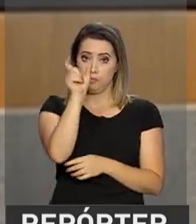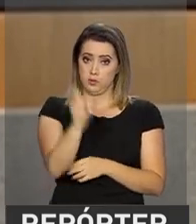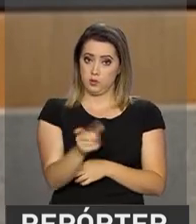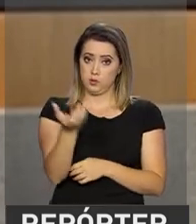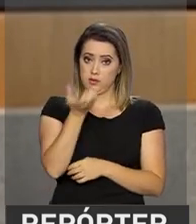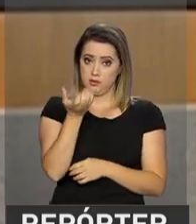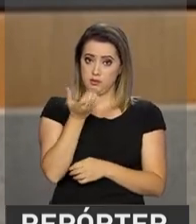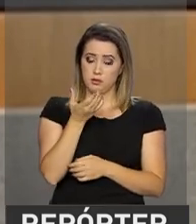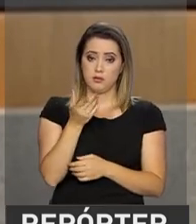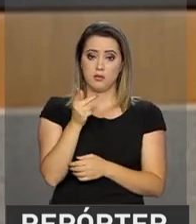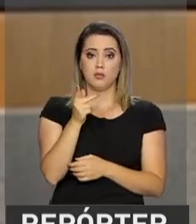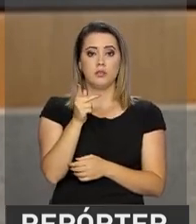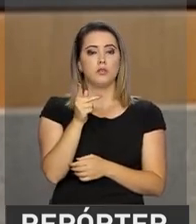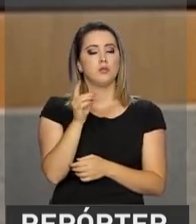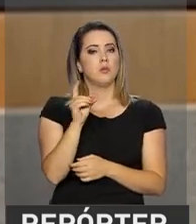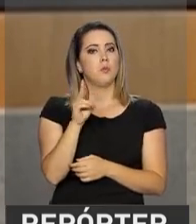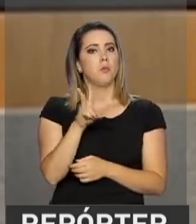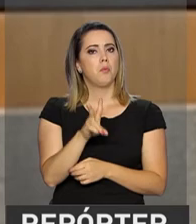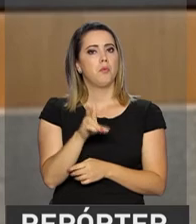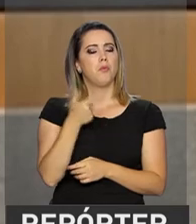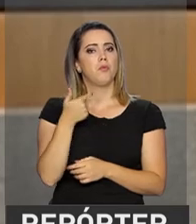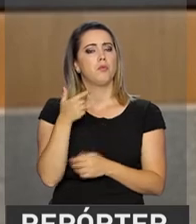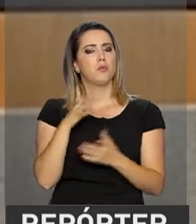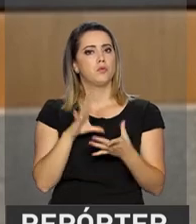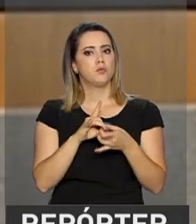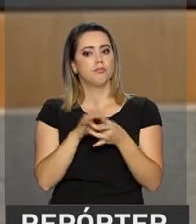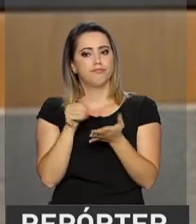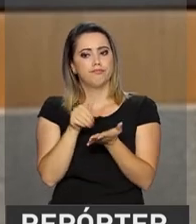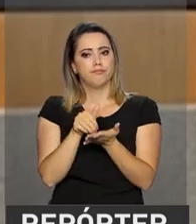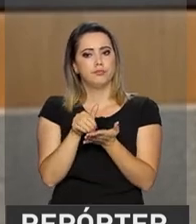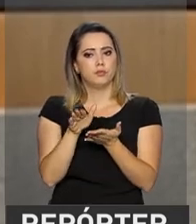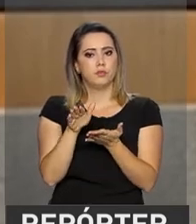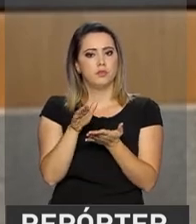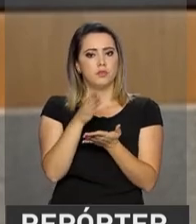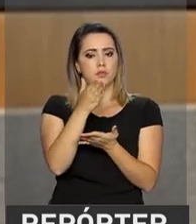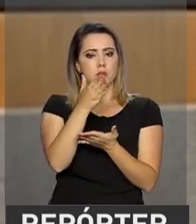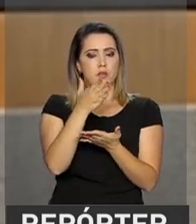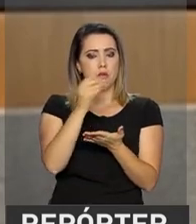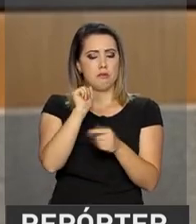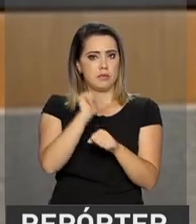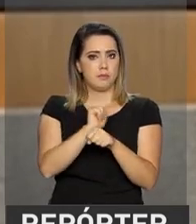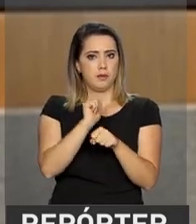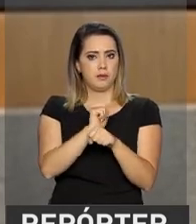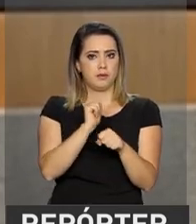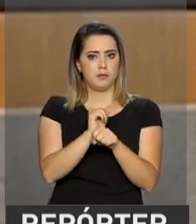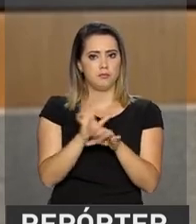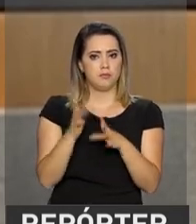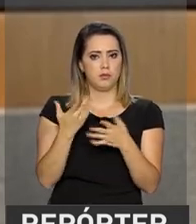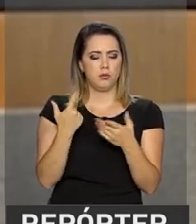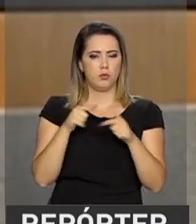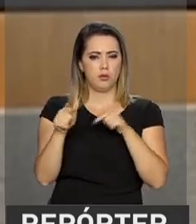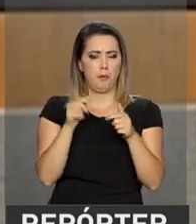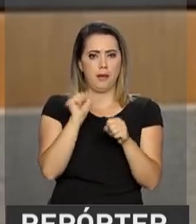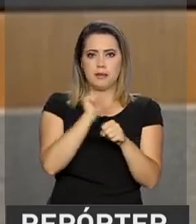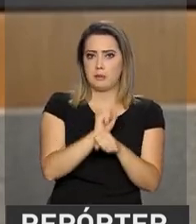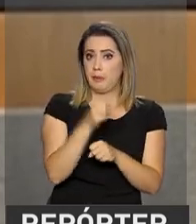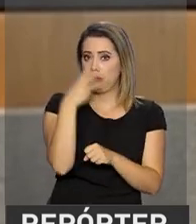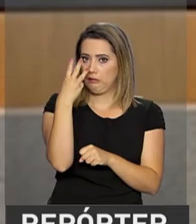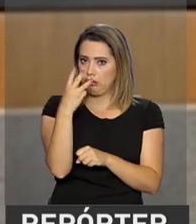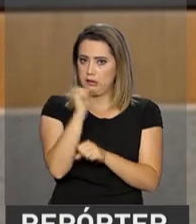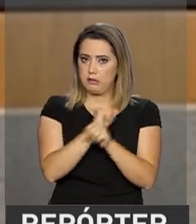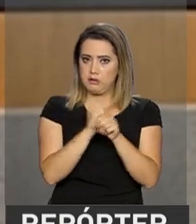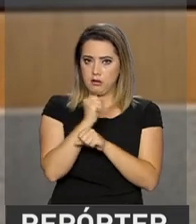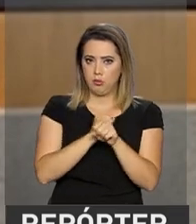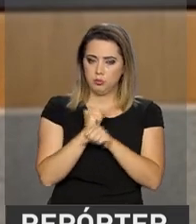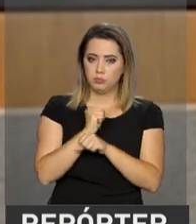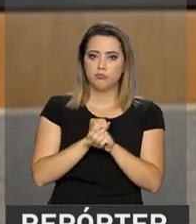aderirem à licença incentivada terão os vínculos com a administração pública suspenso por até três anos sendo prorrogável